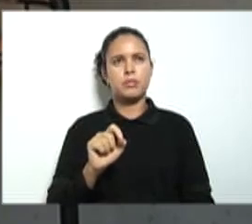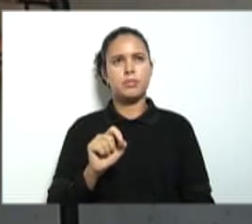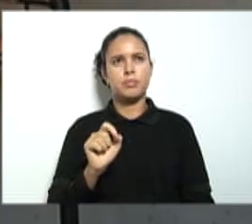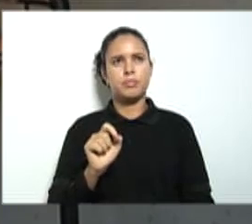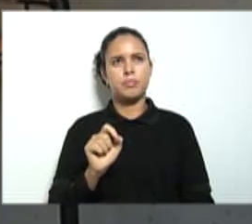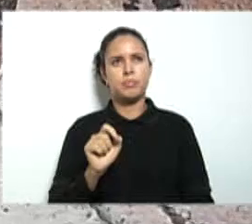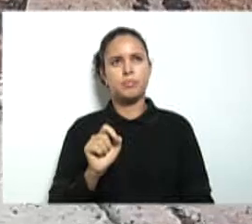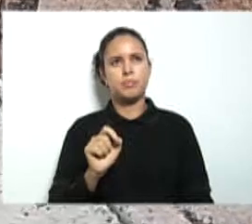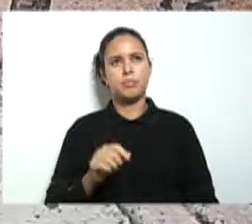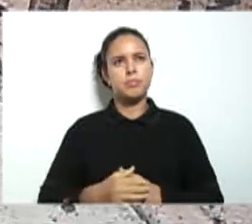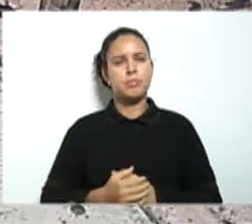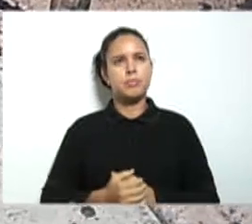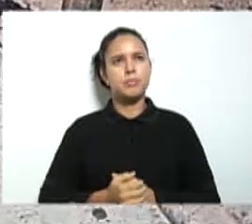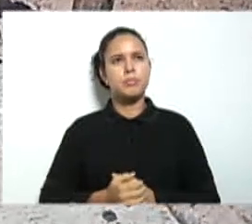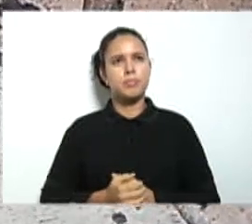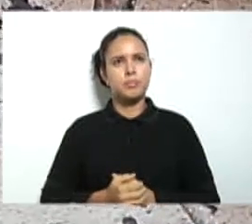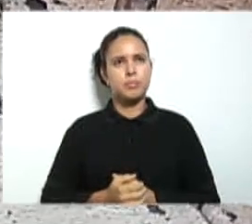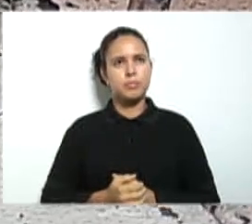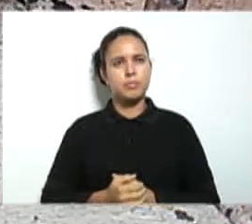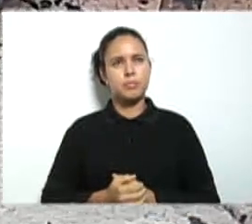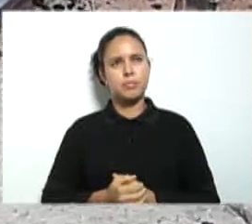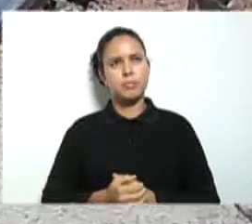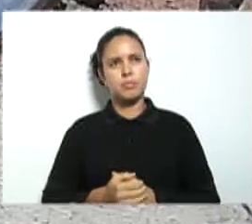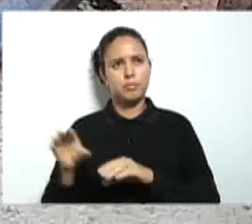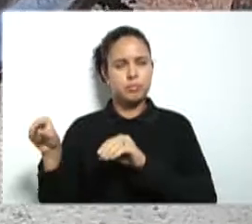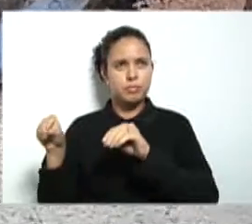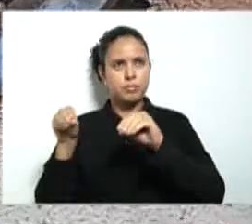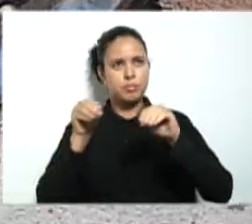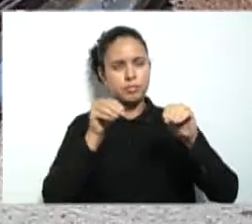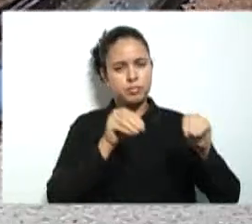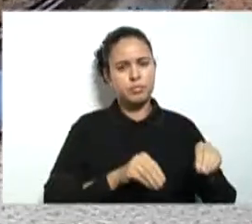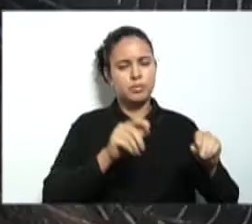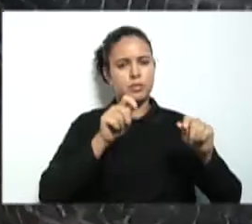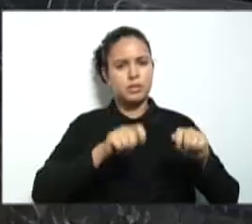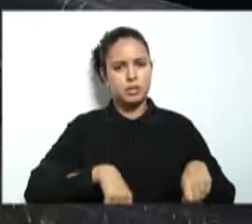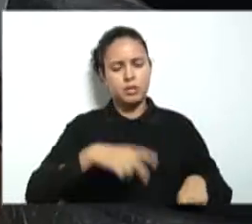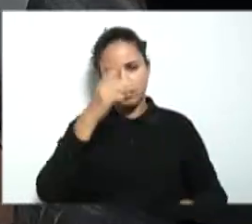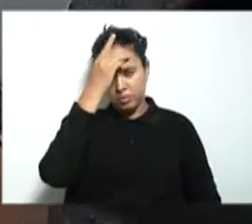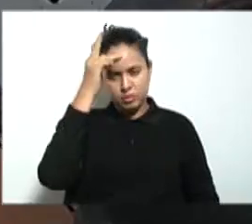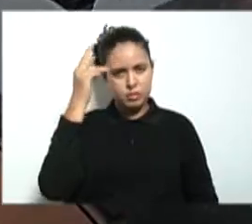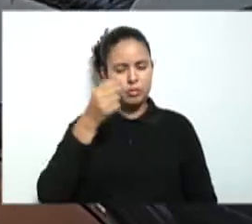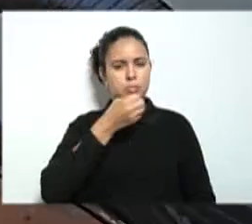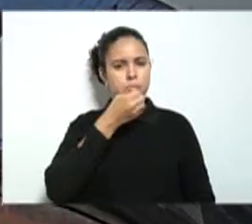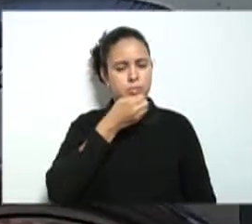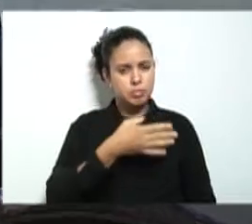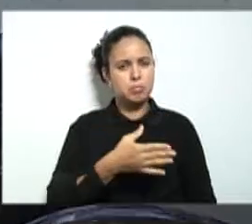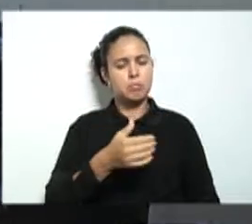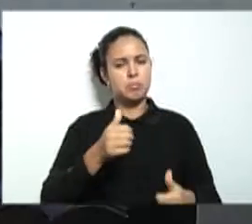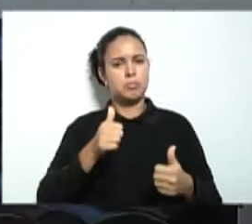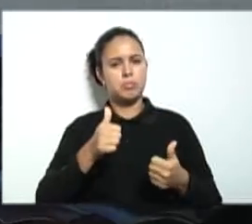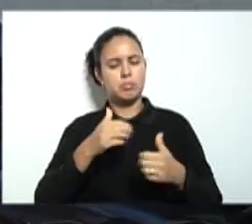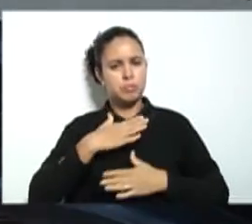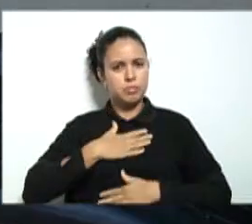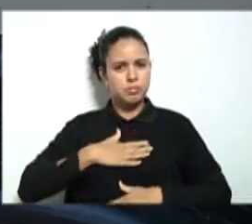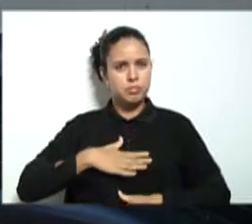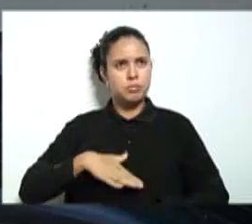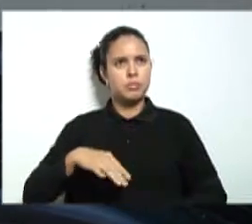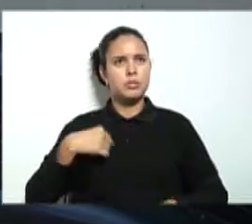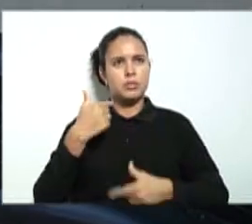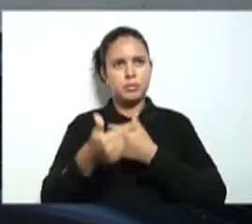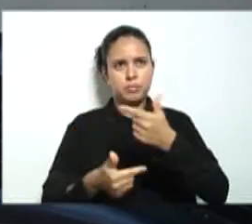mais rigoroso e vim para um pavilhão que tem regalias, que só aceita pessoas com bom comportamento. Mudou que eu passei a receber um salário